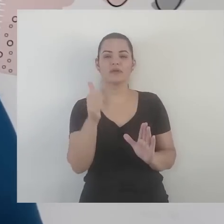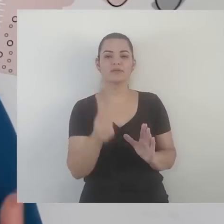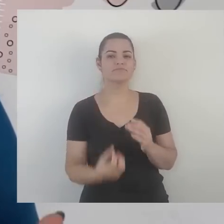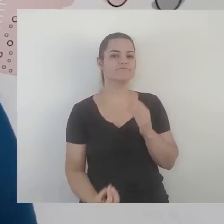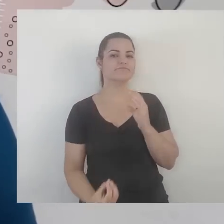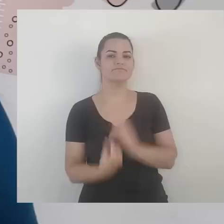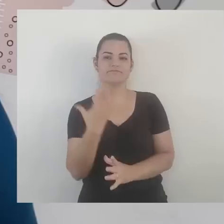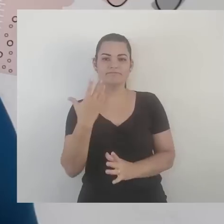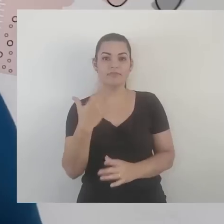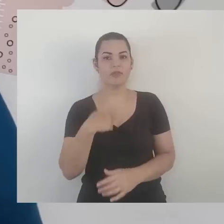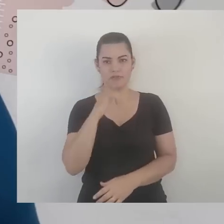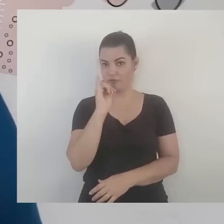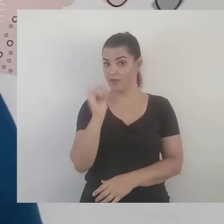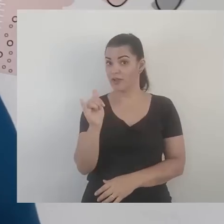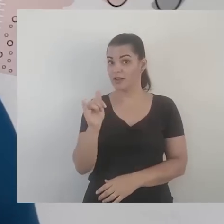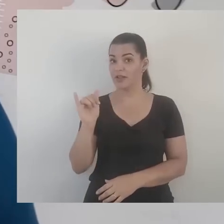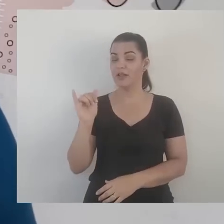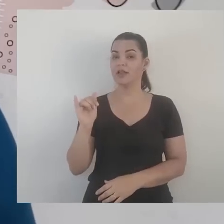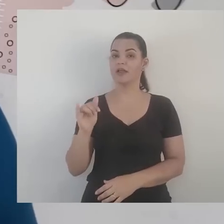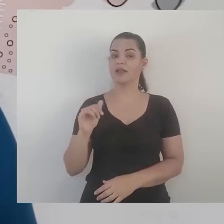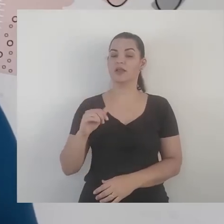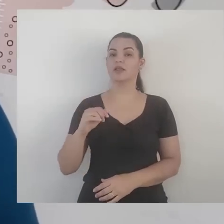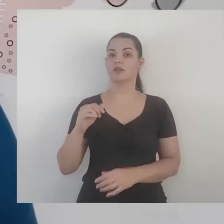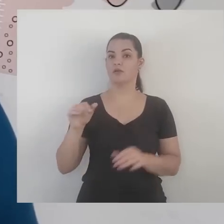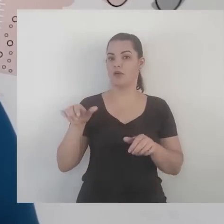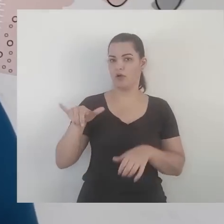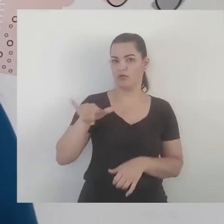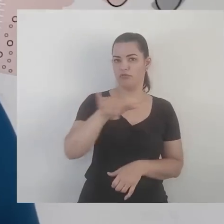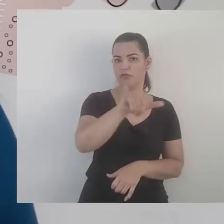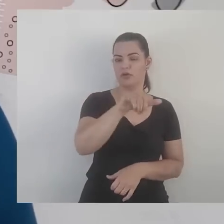voo do 14 bis, ele aconteceu em